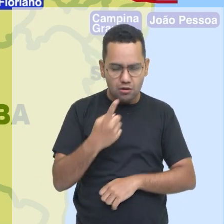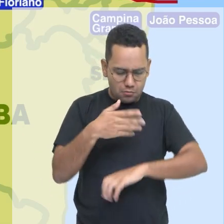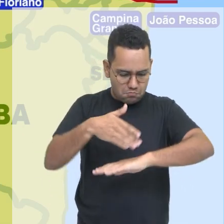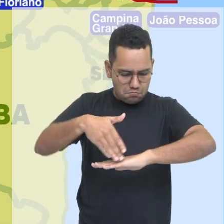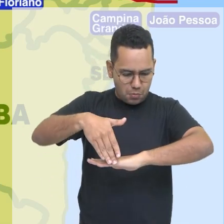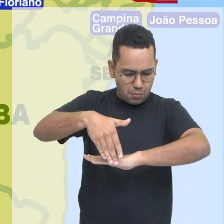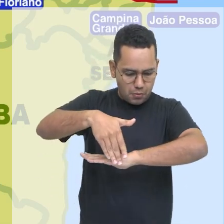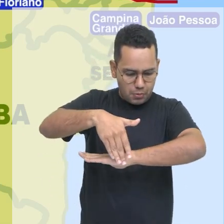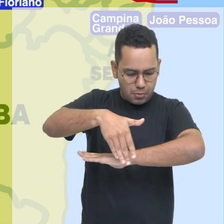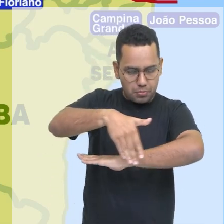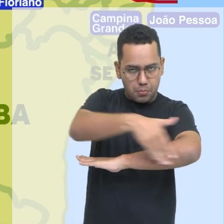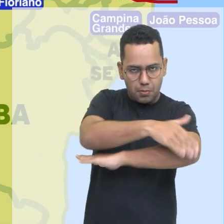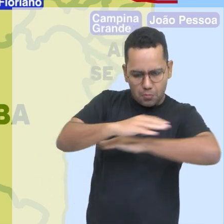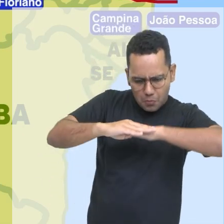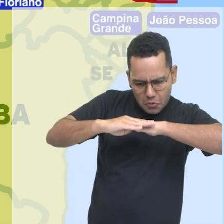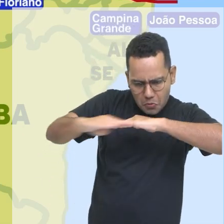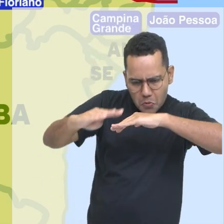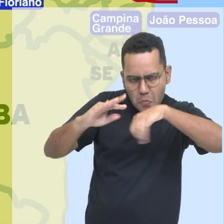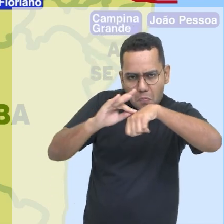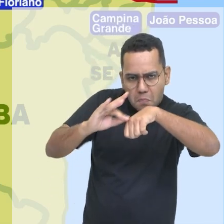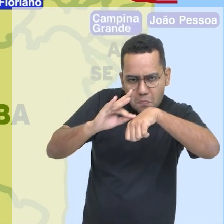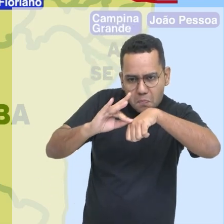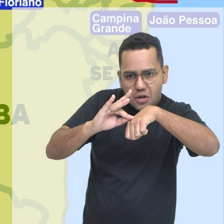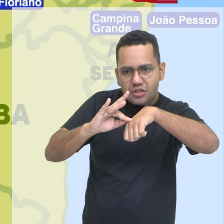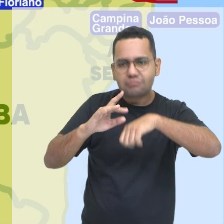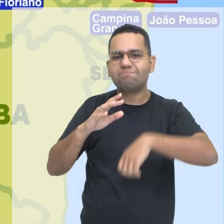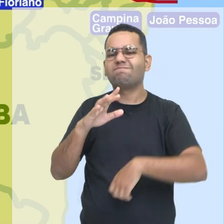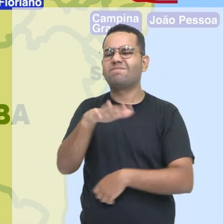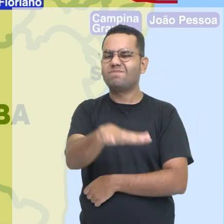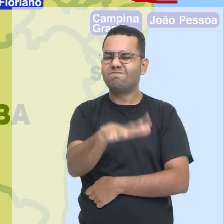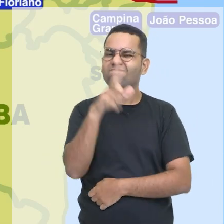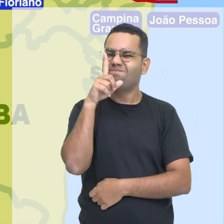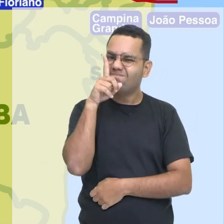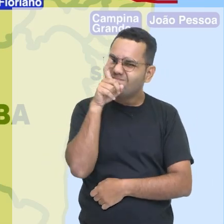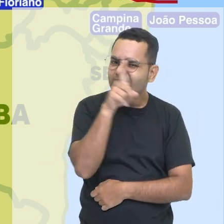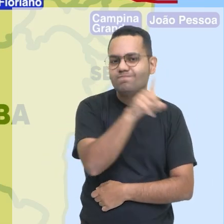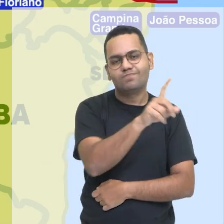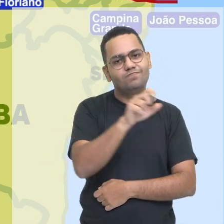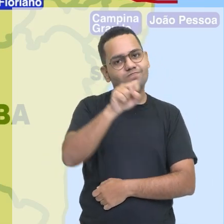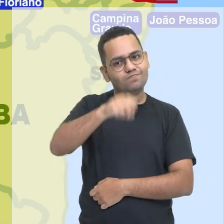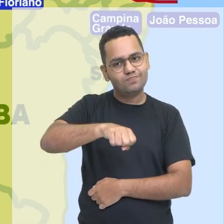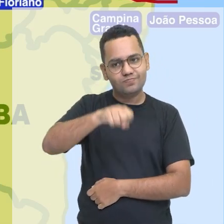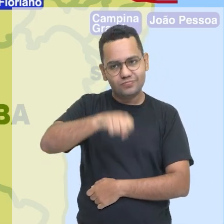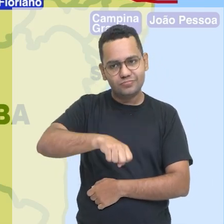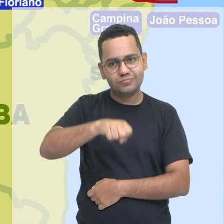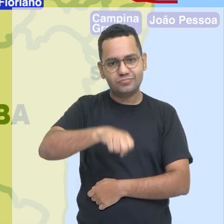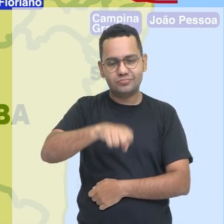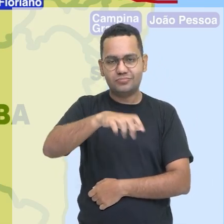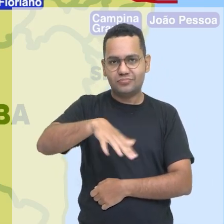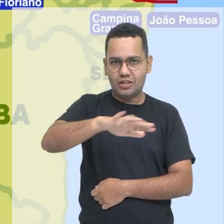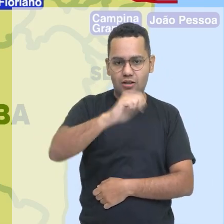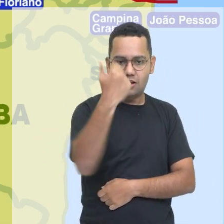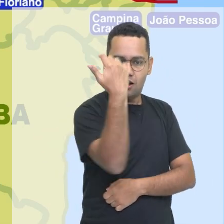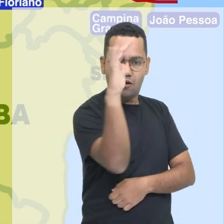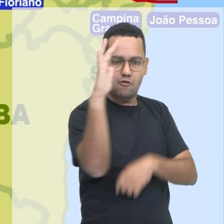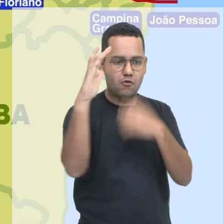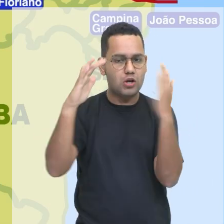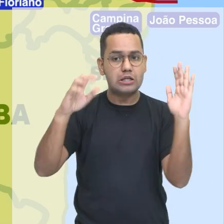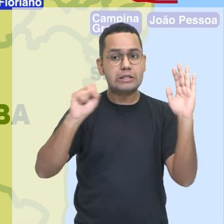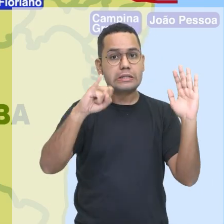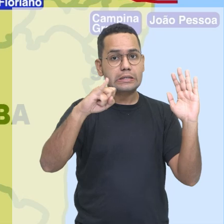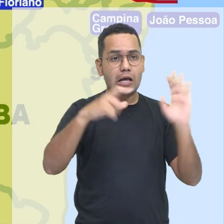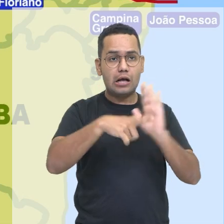construída e pavimentada, viram que de fato é muito difícil percorrer a floresta amazônica sem um